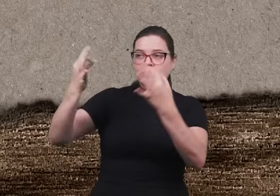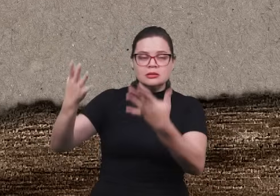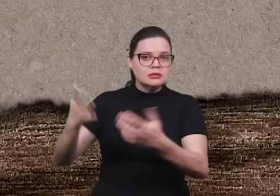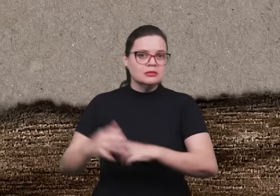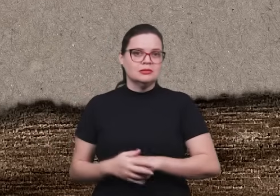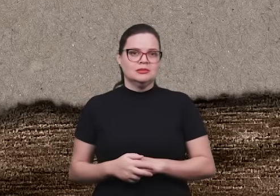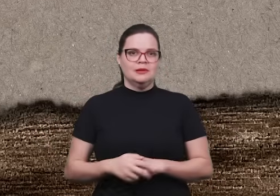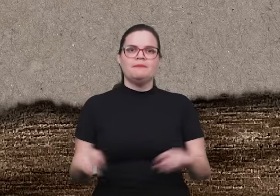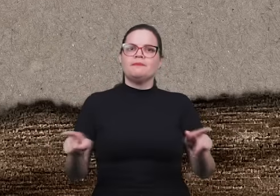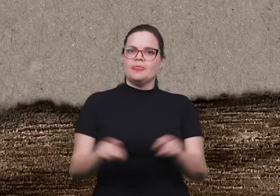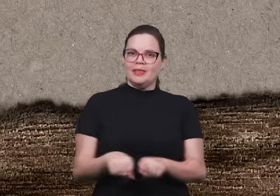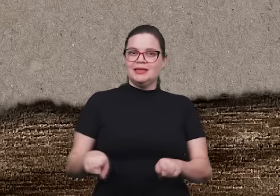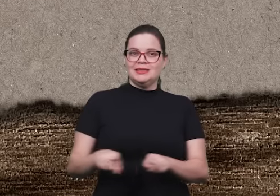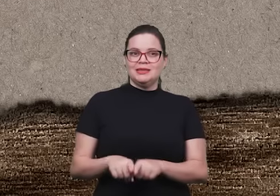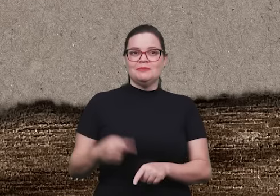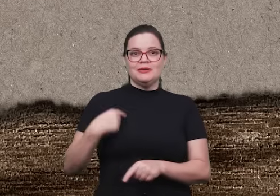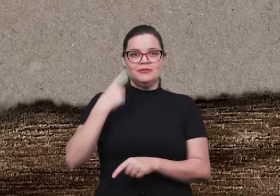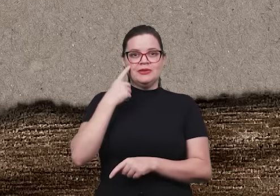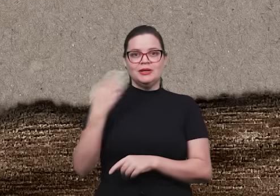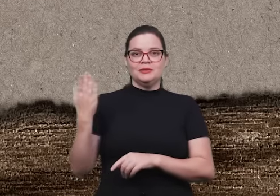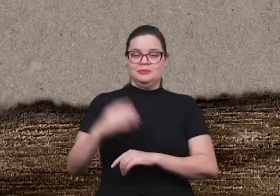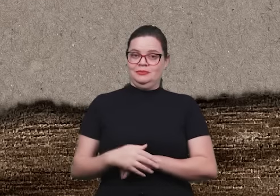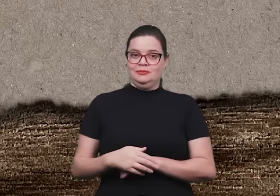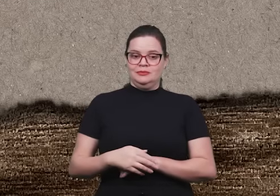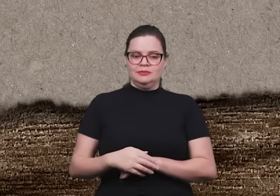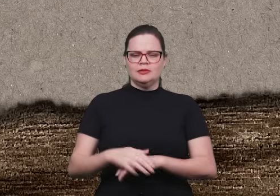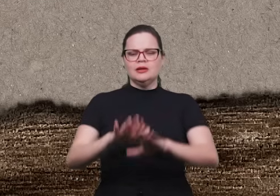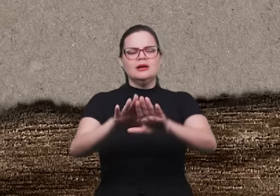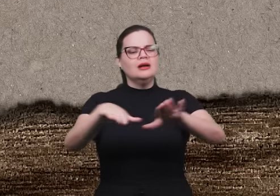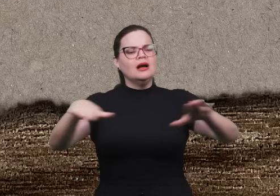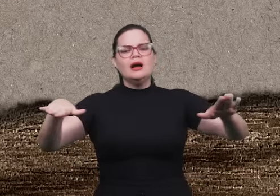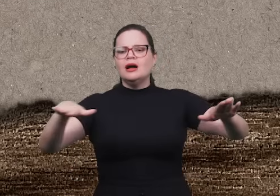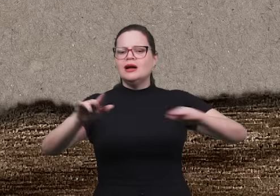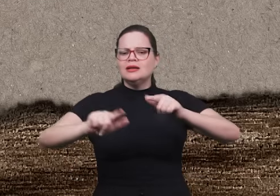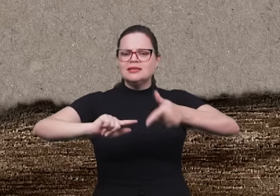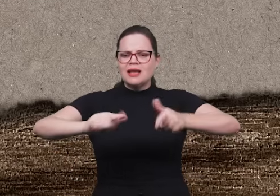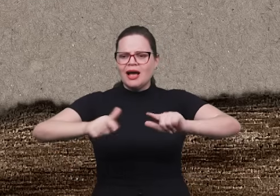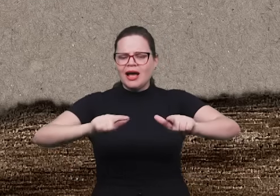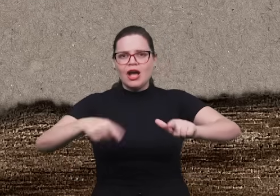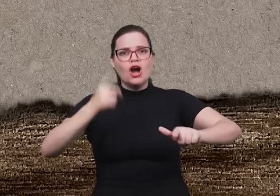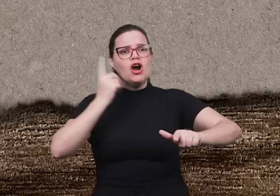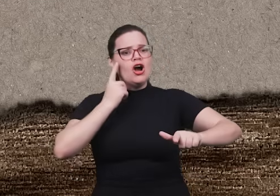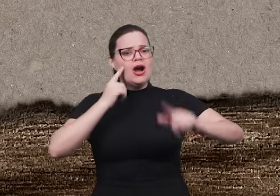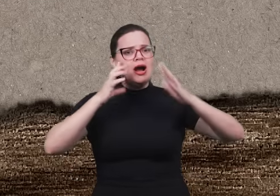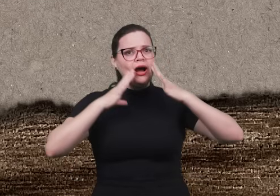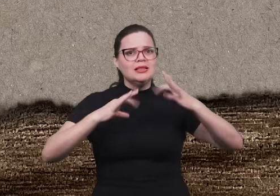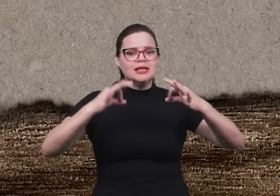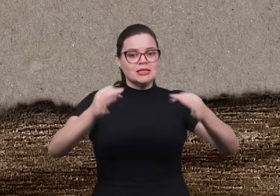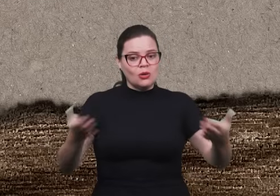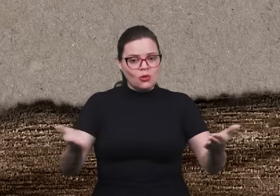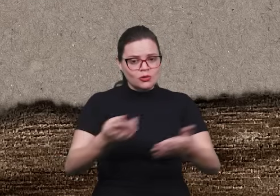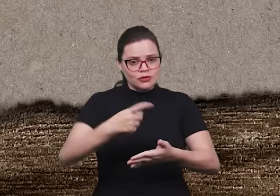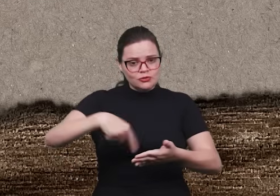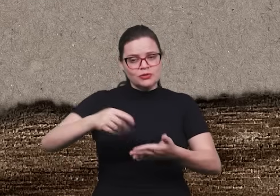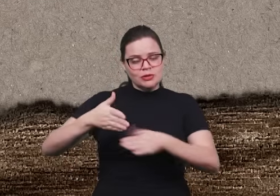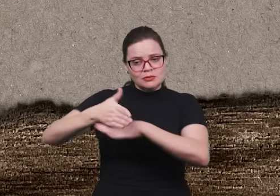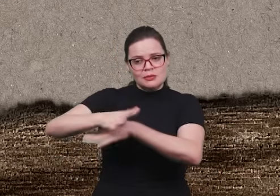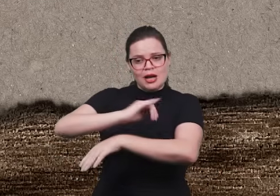uma expressão Moisés usou dizendo, ouve, ó Israel, porque hoje passarás o rio